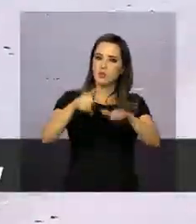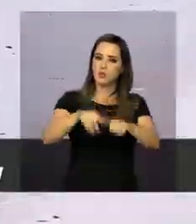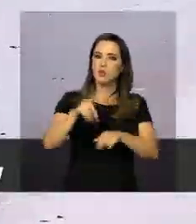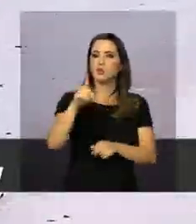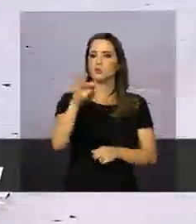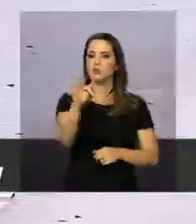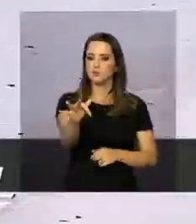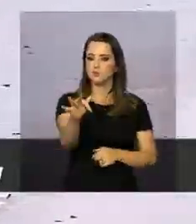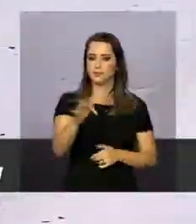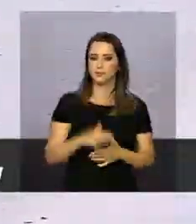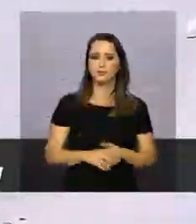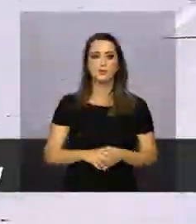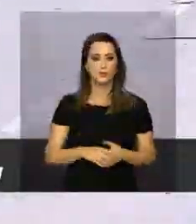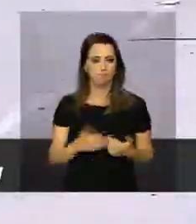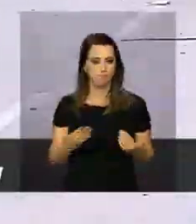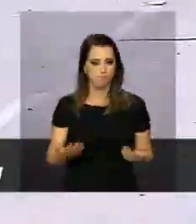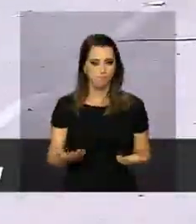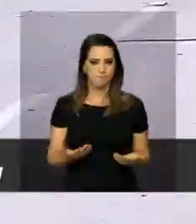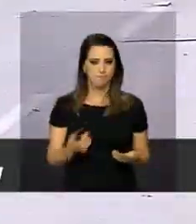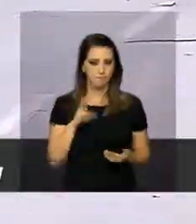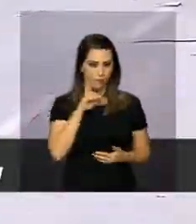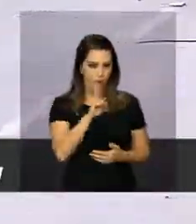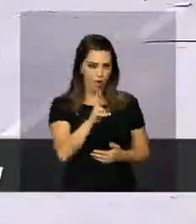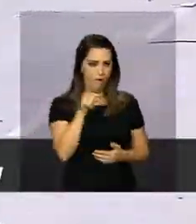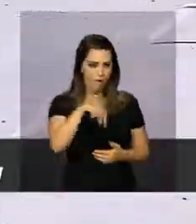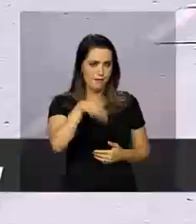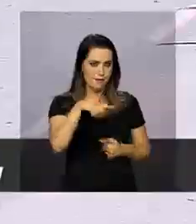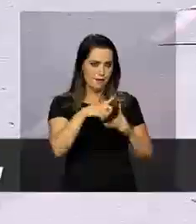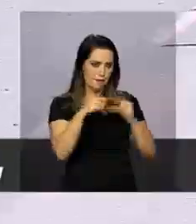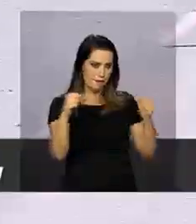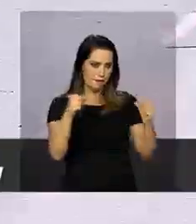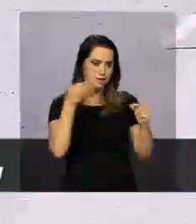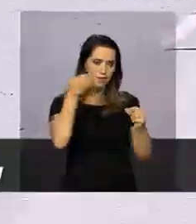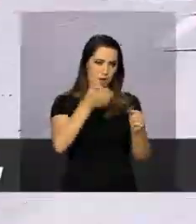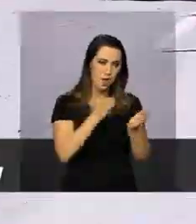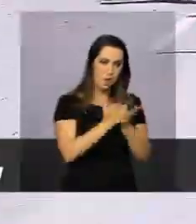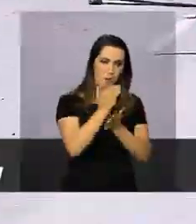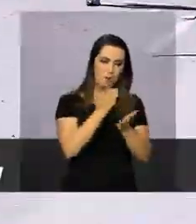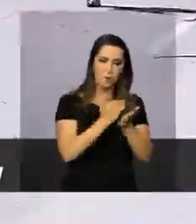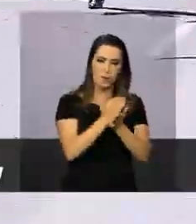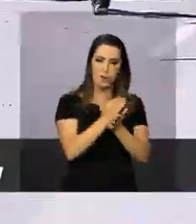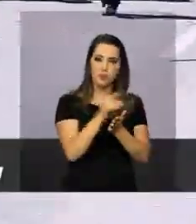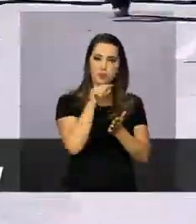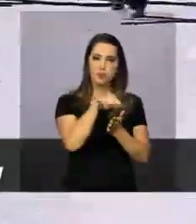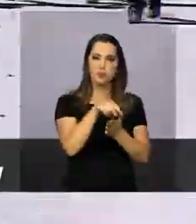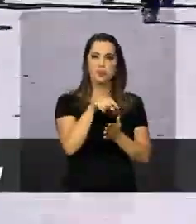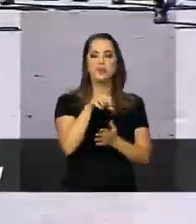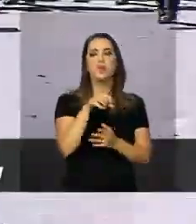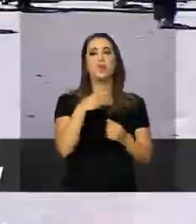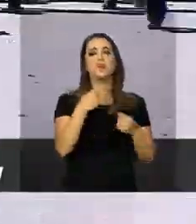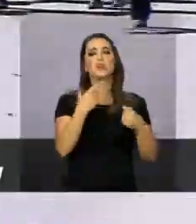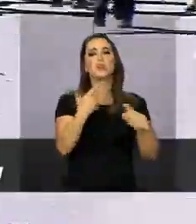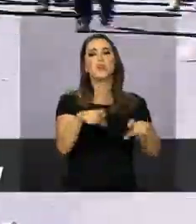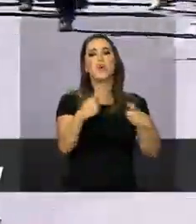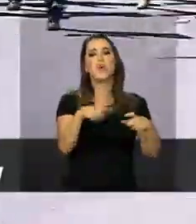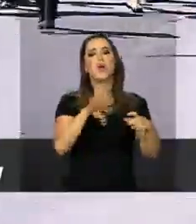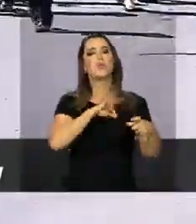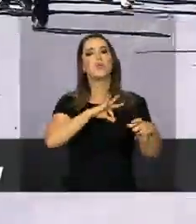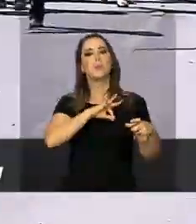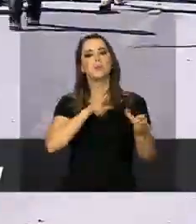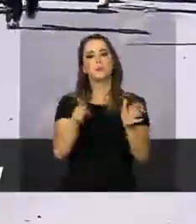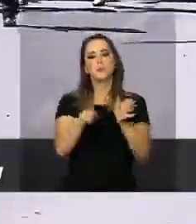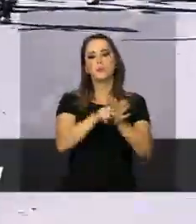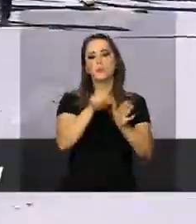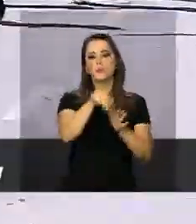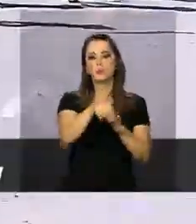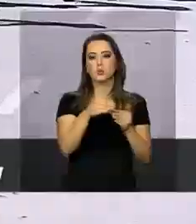Federal. E do curso de habilitação de fica ali também no início do setor policial. A